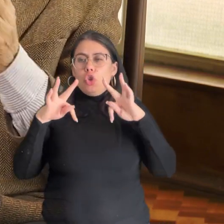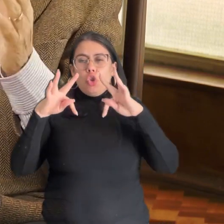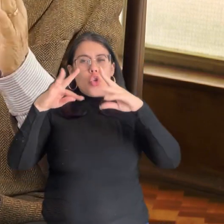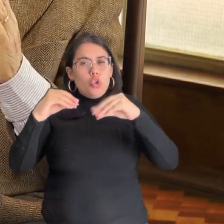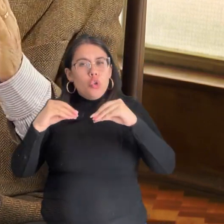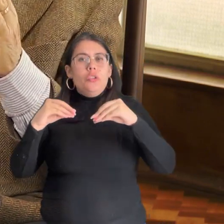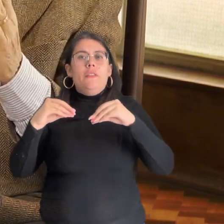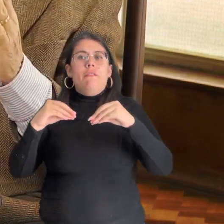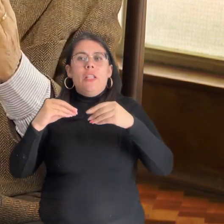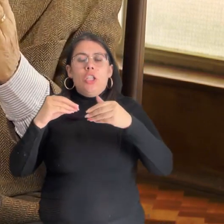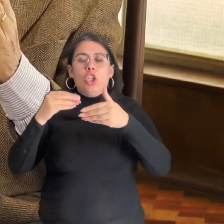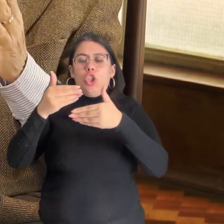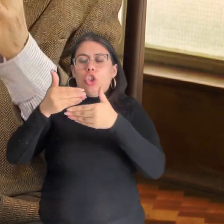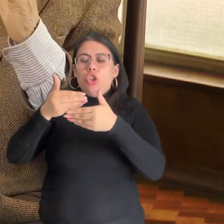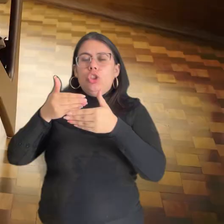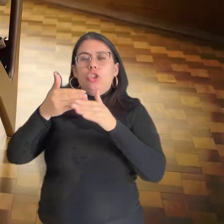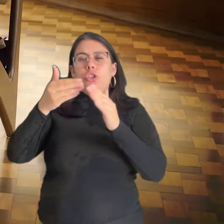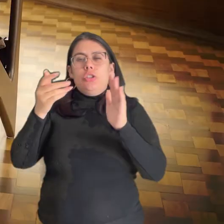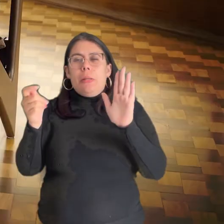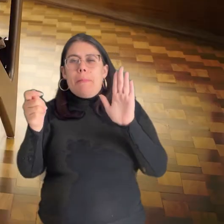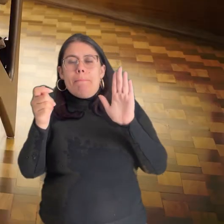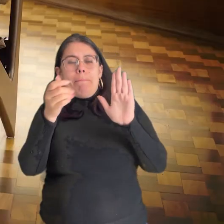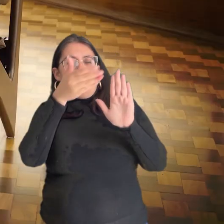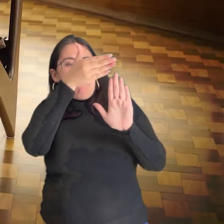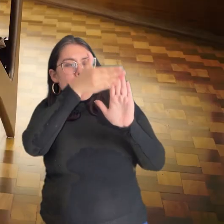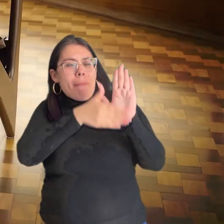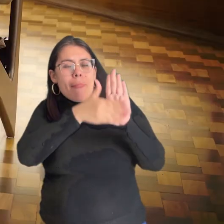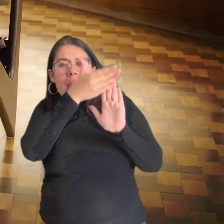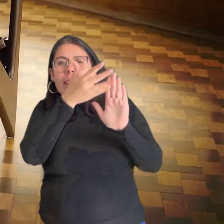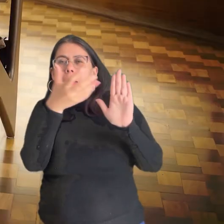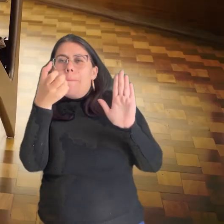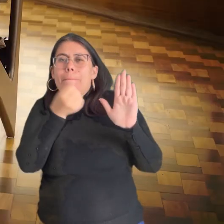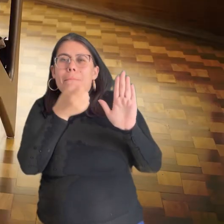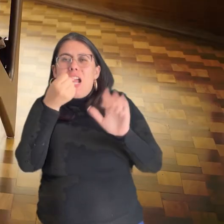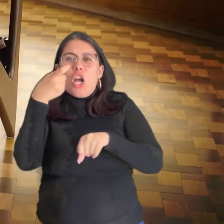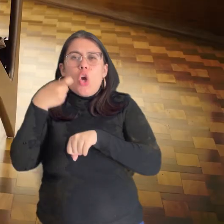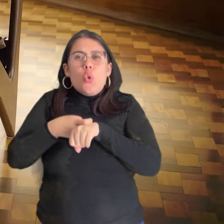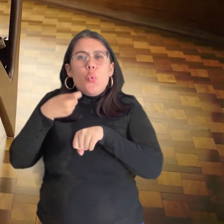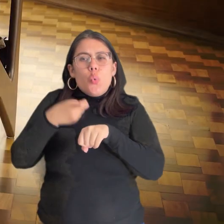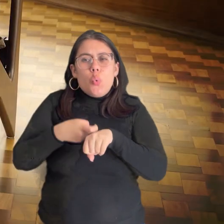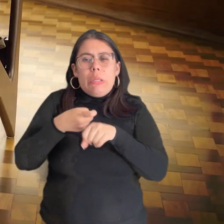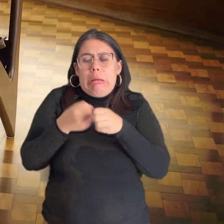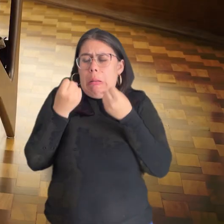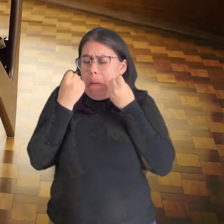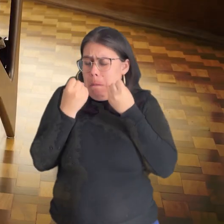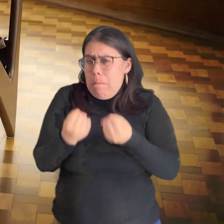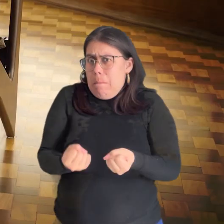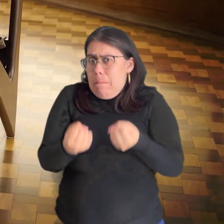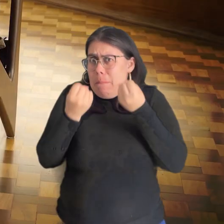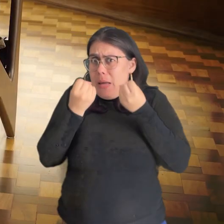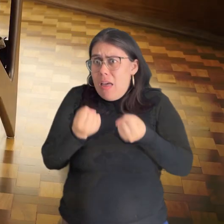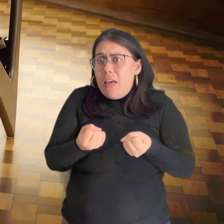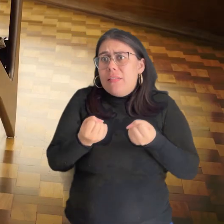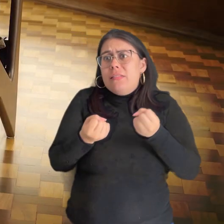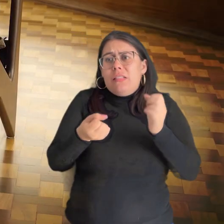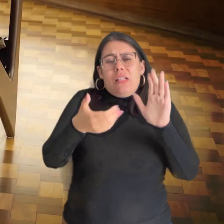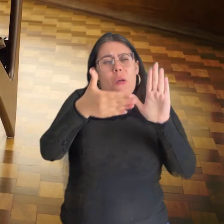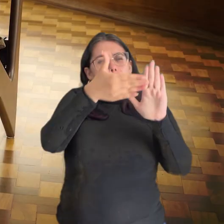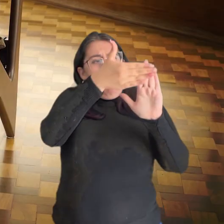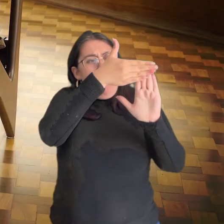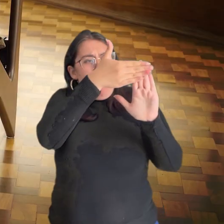de gesso, né? Pesam uma tonelada, e elas tiveram que ser fixadas na